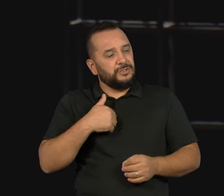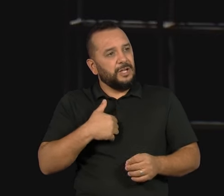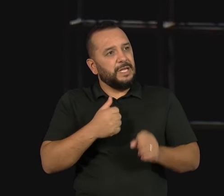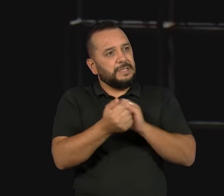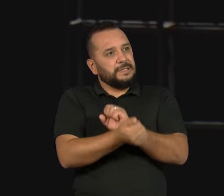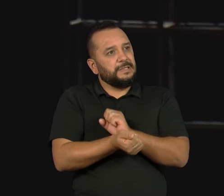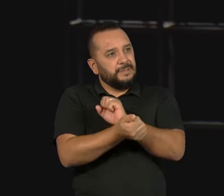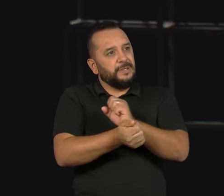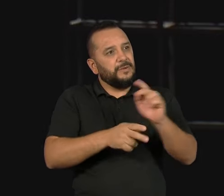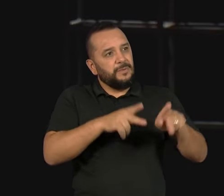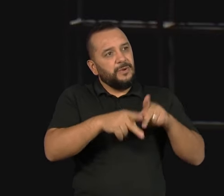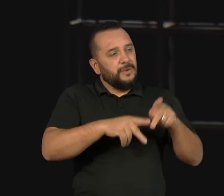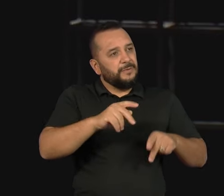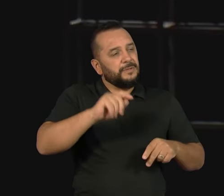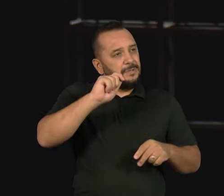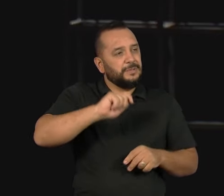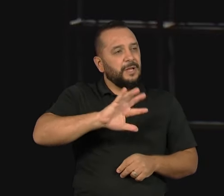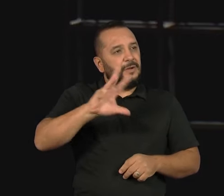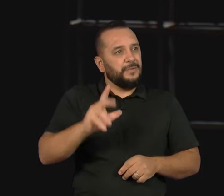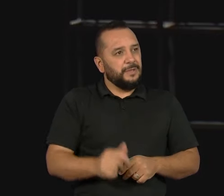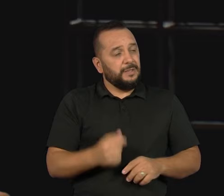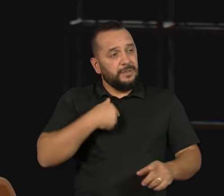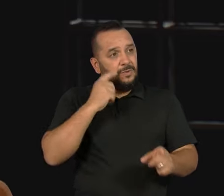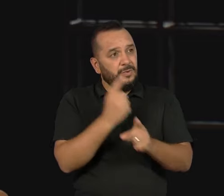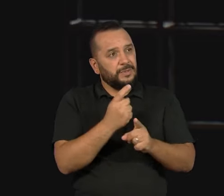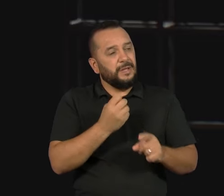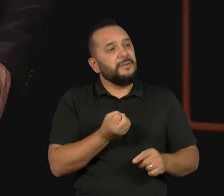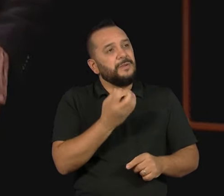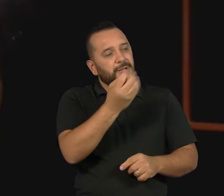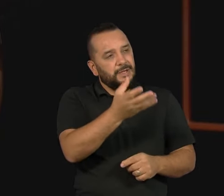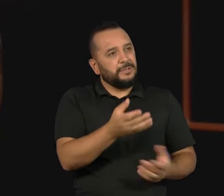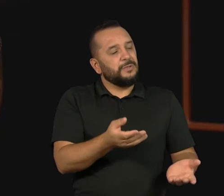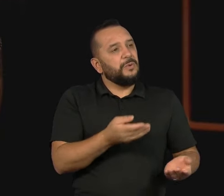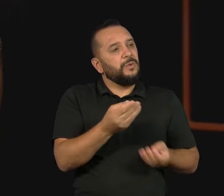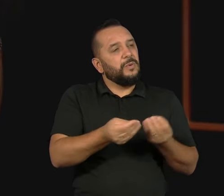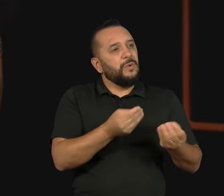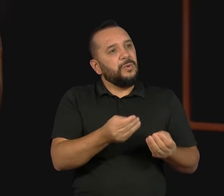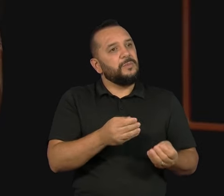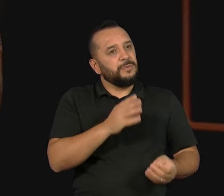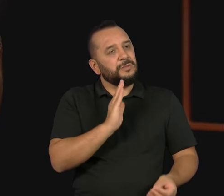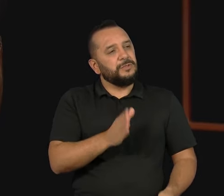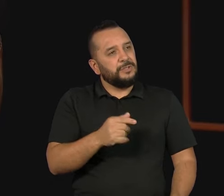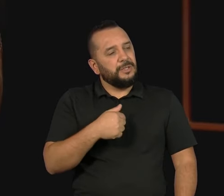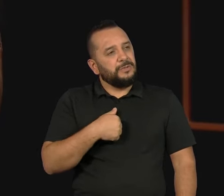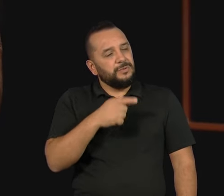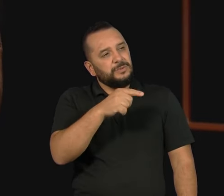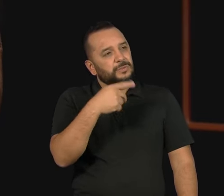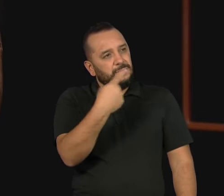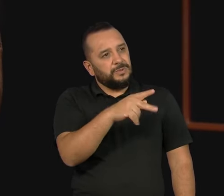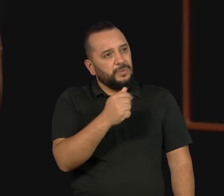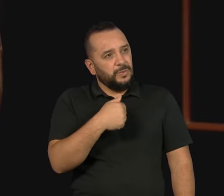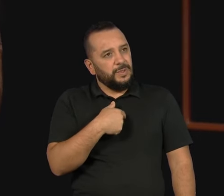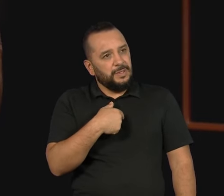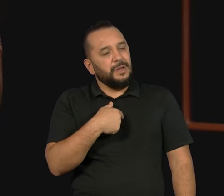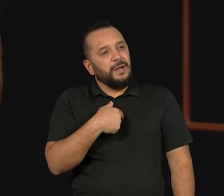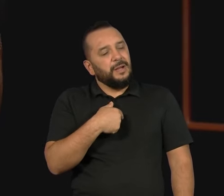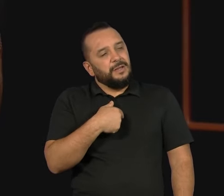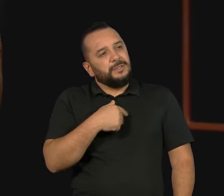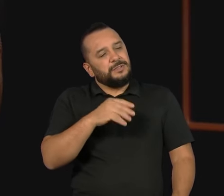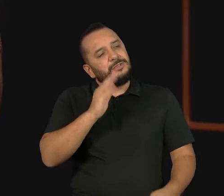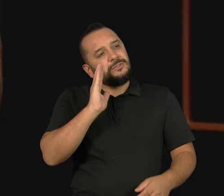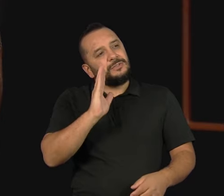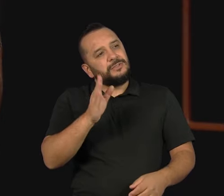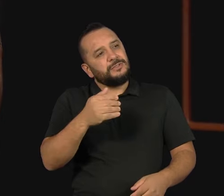que te levou a essa pesquisa que resultou na tua tese? Então, esse meu interesse sobre o